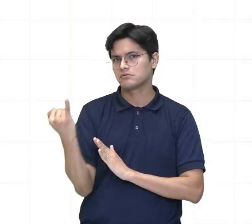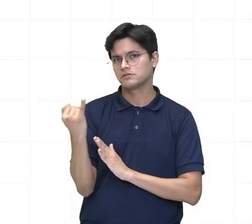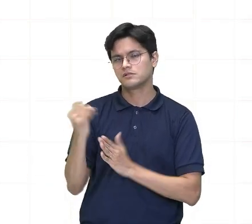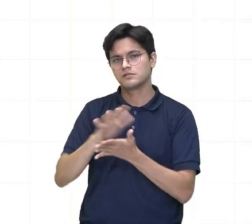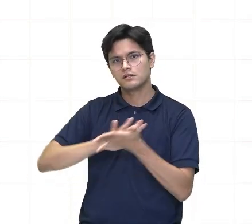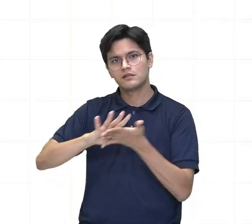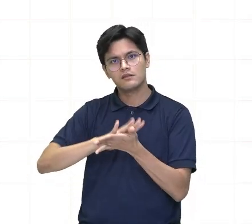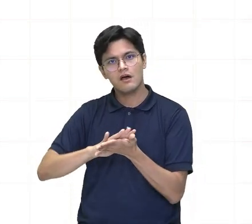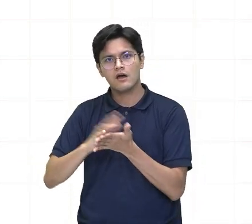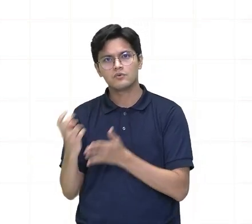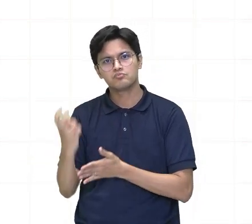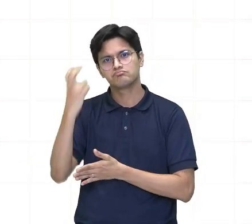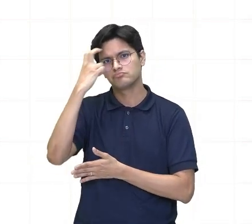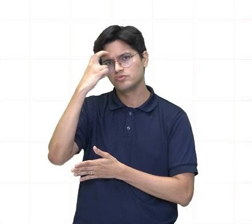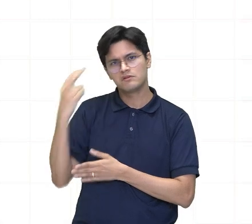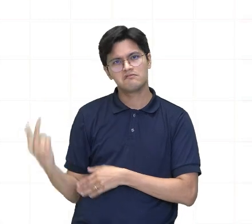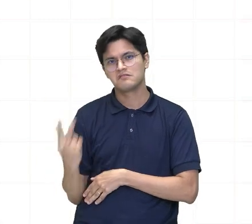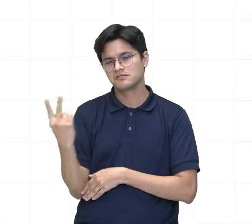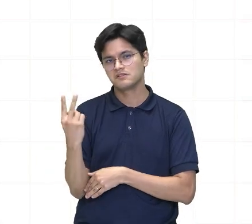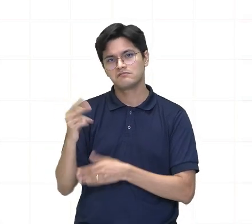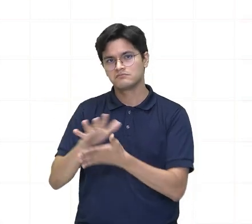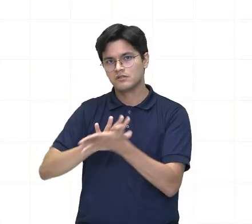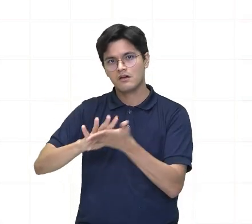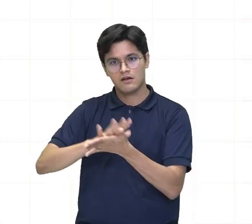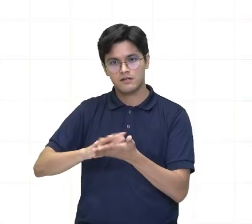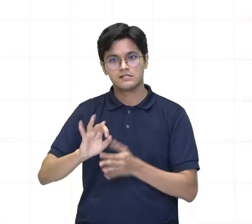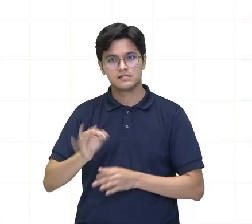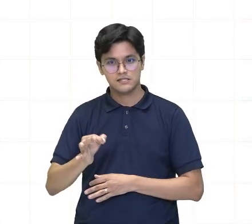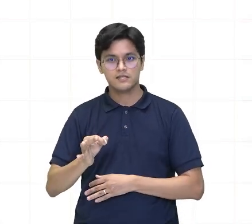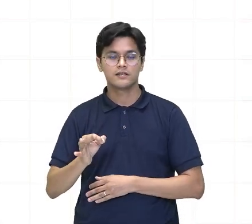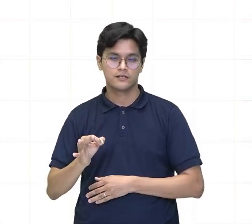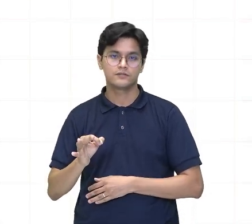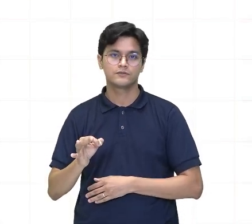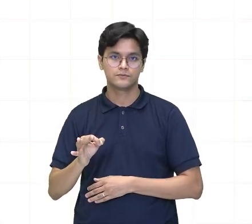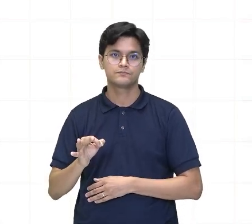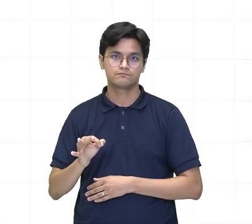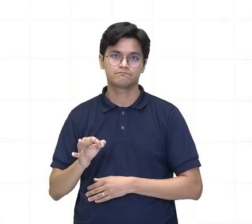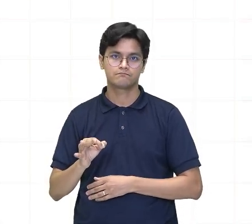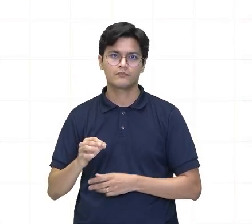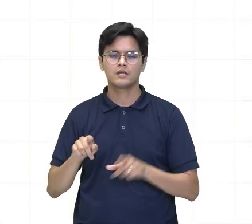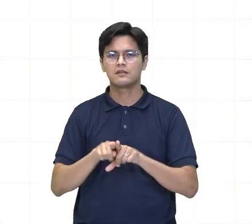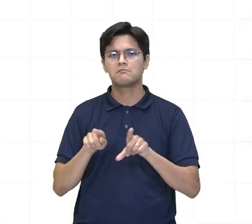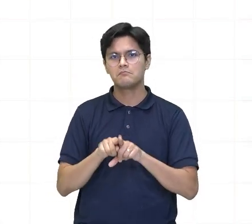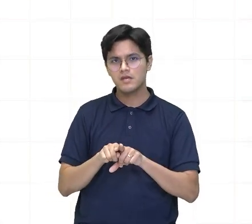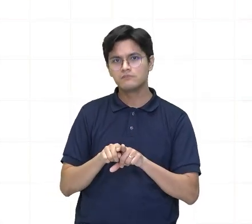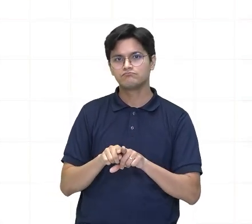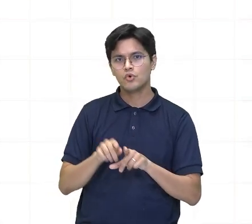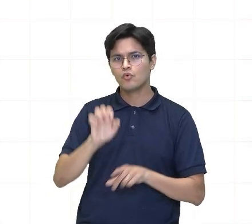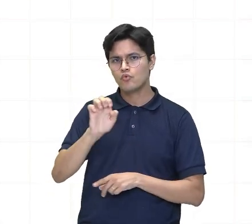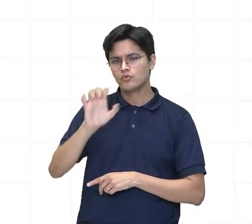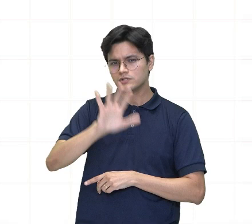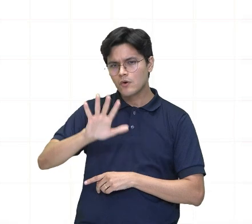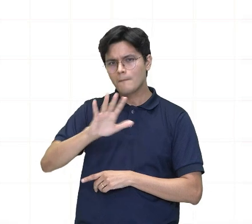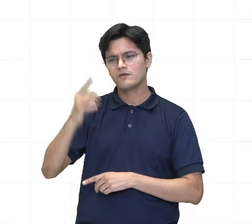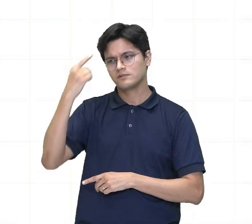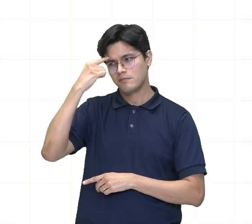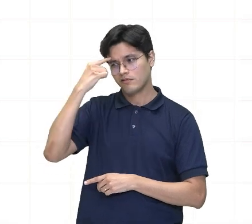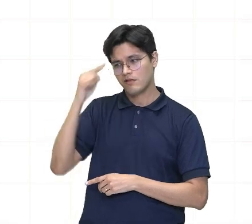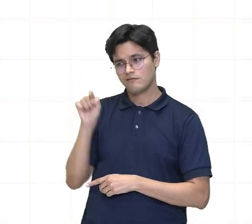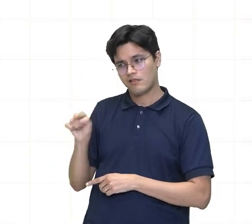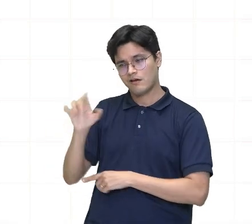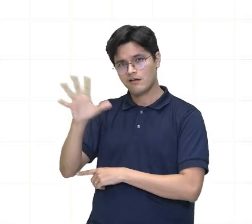nem cultural, nem econômica e nem humana também, certo? Para os africanos, as regiões